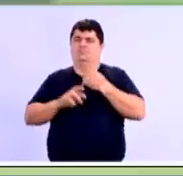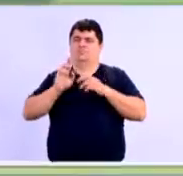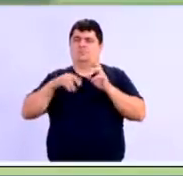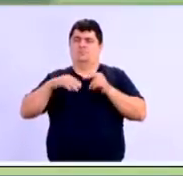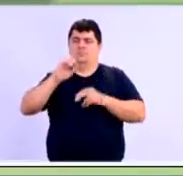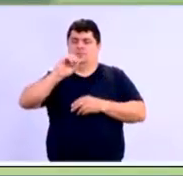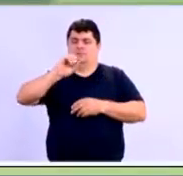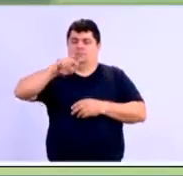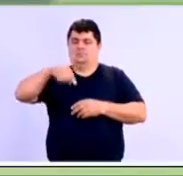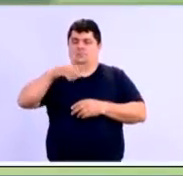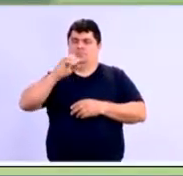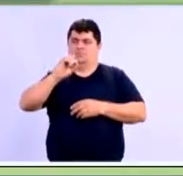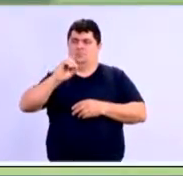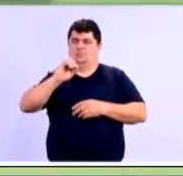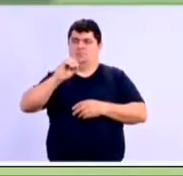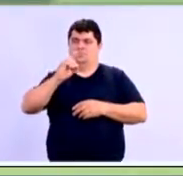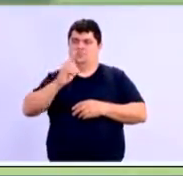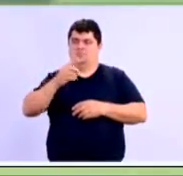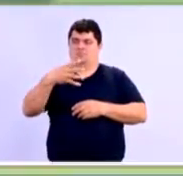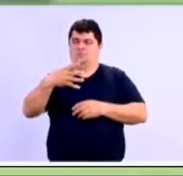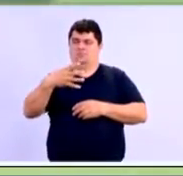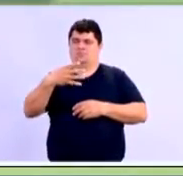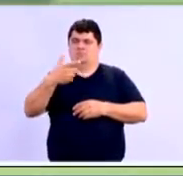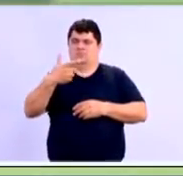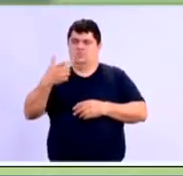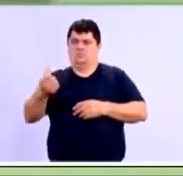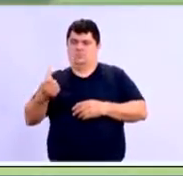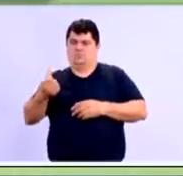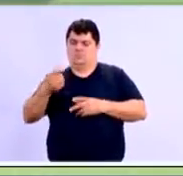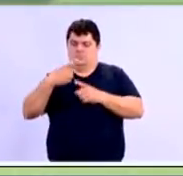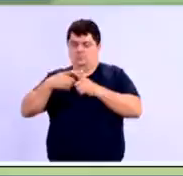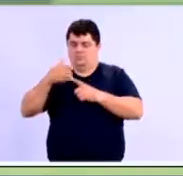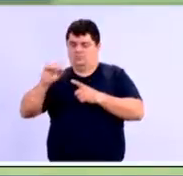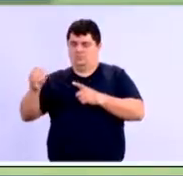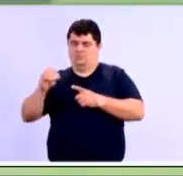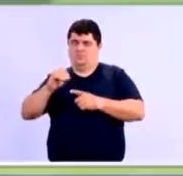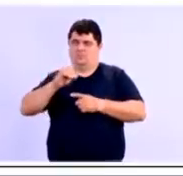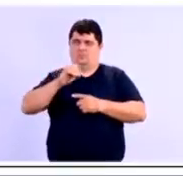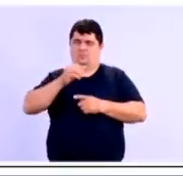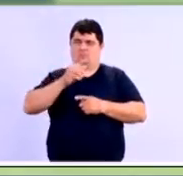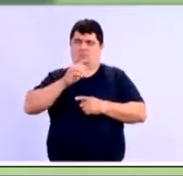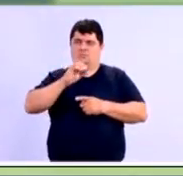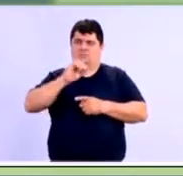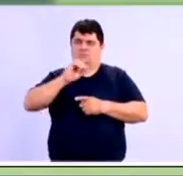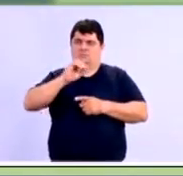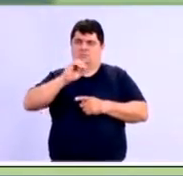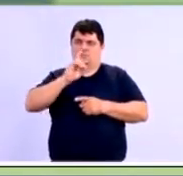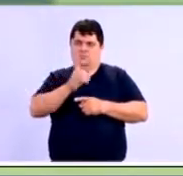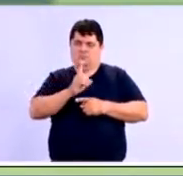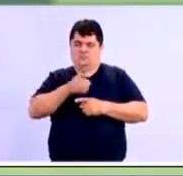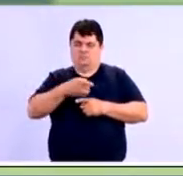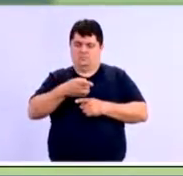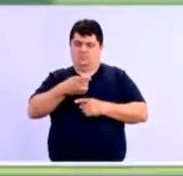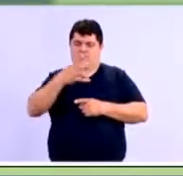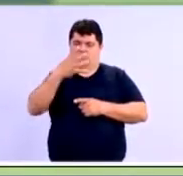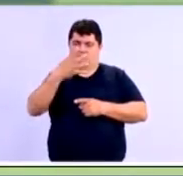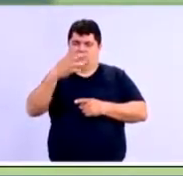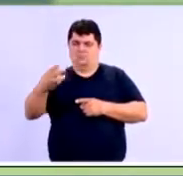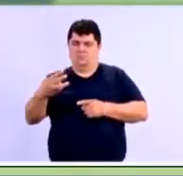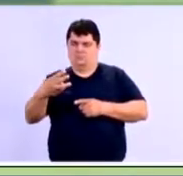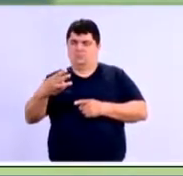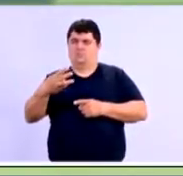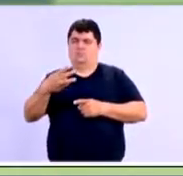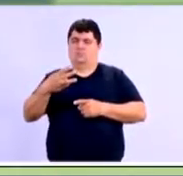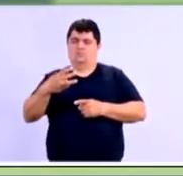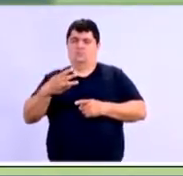meu fator. Quanto que é? 0,1426. Vezes 100 vai chegar aonde? Vai chegar na minha